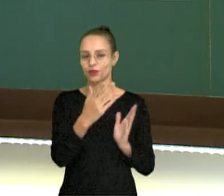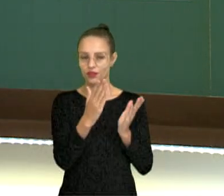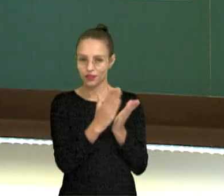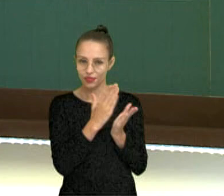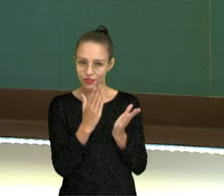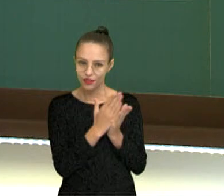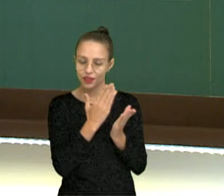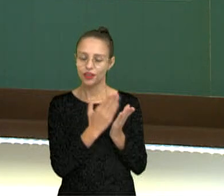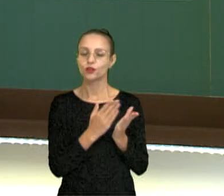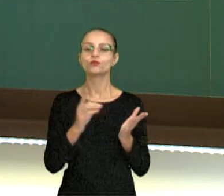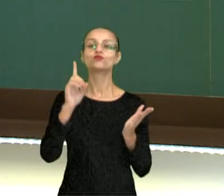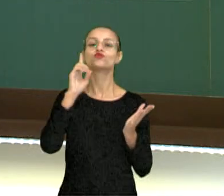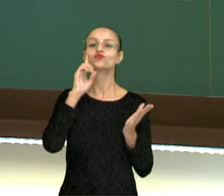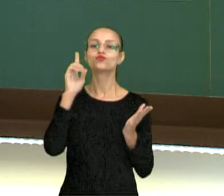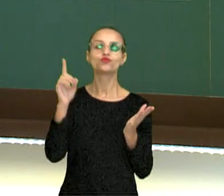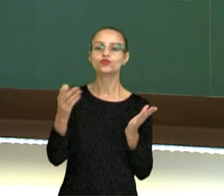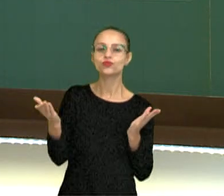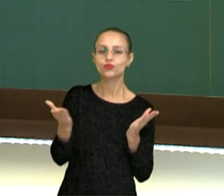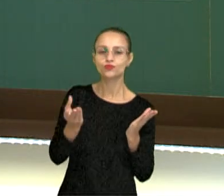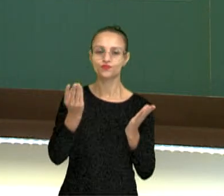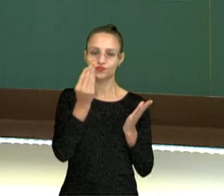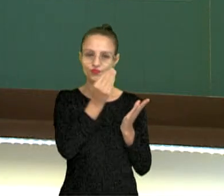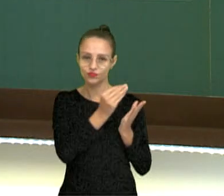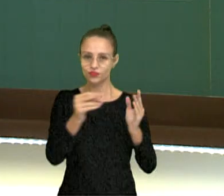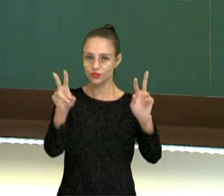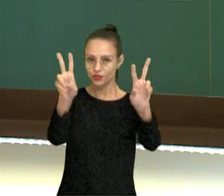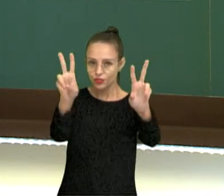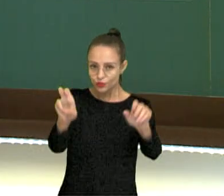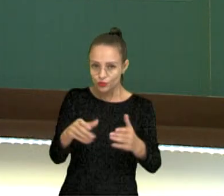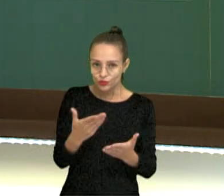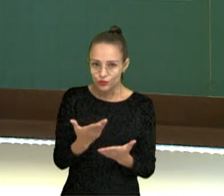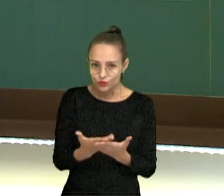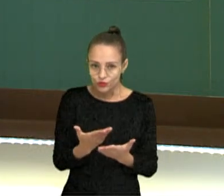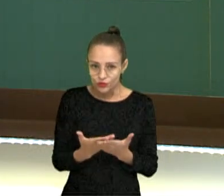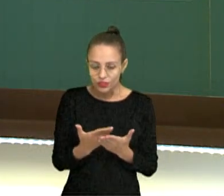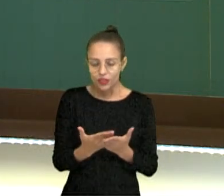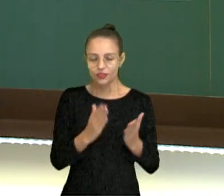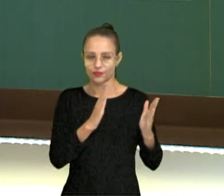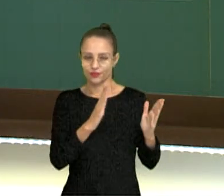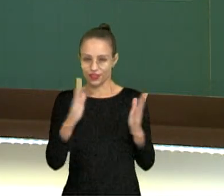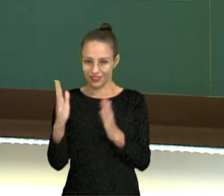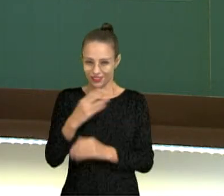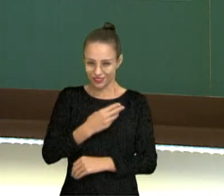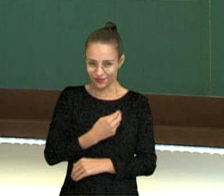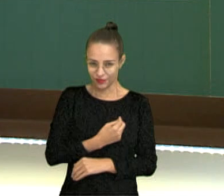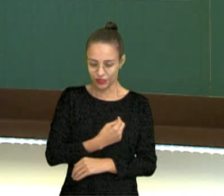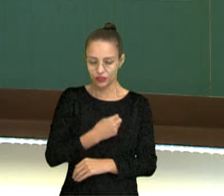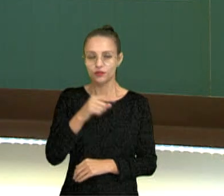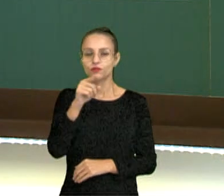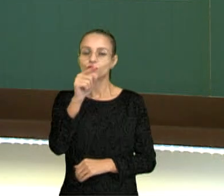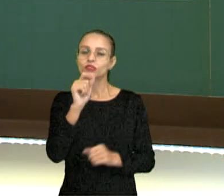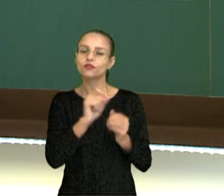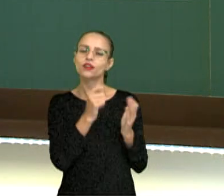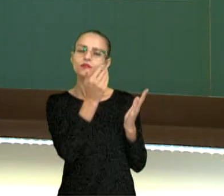caderno, colocar a data, colocar o assunto da aula, fases da vida, e criar uma